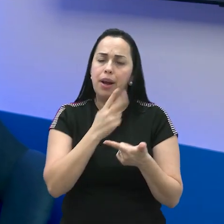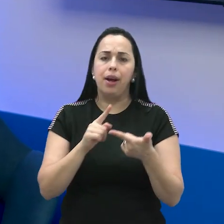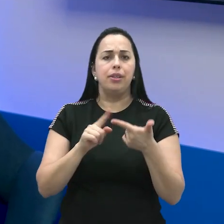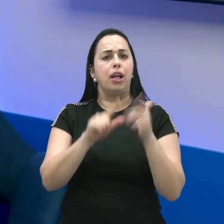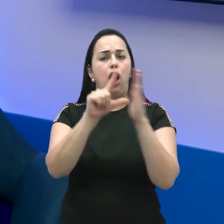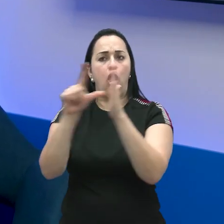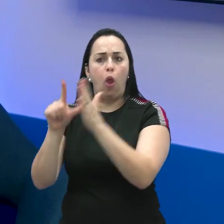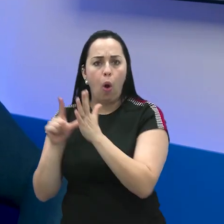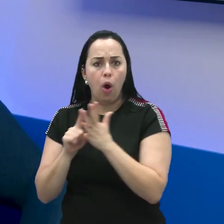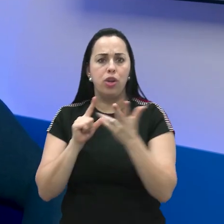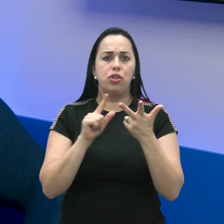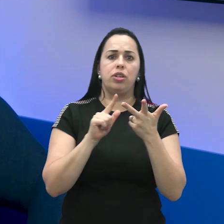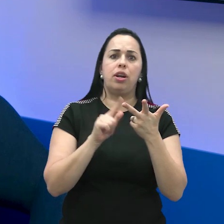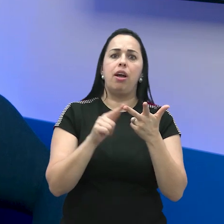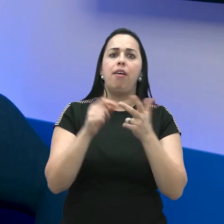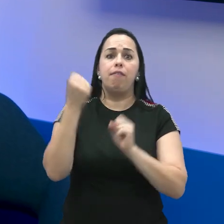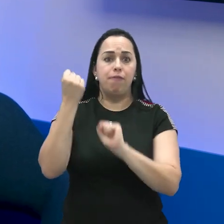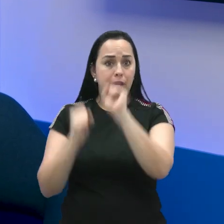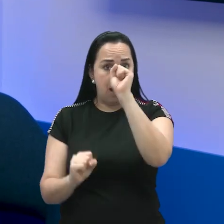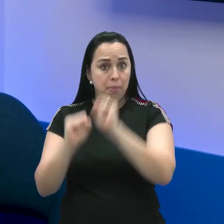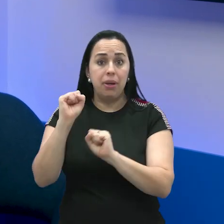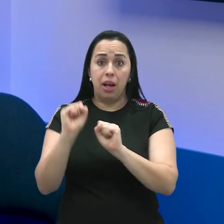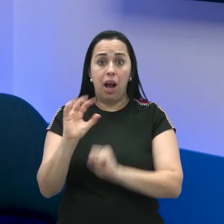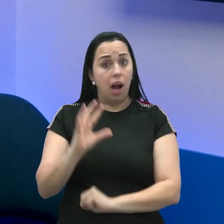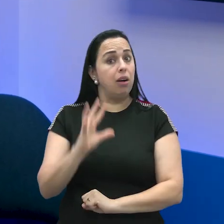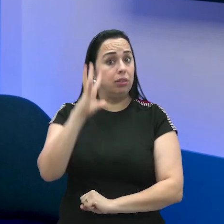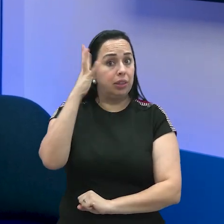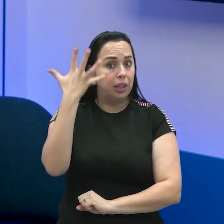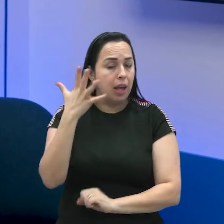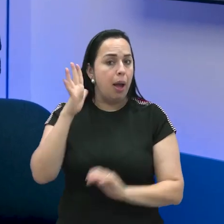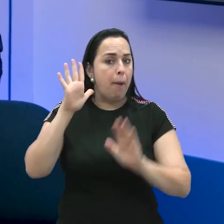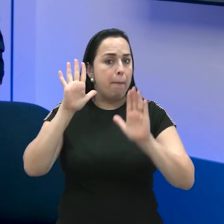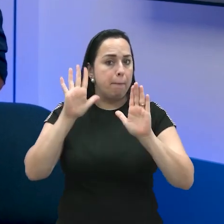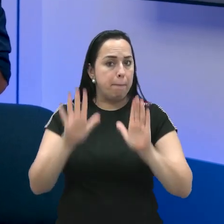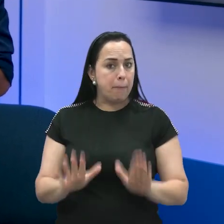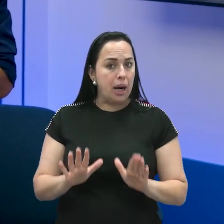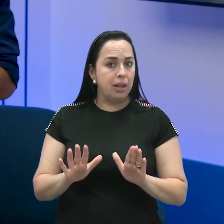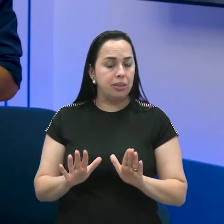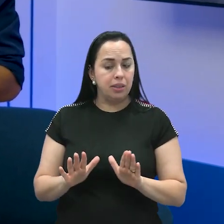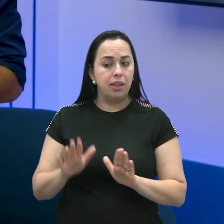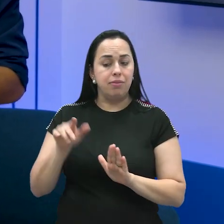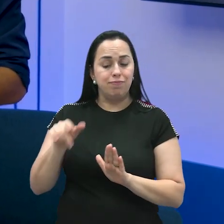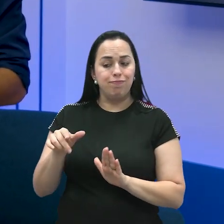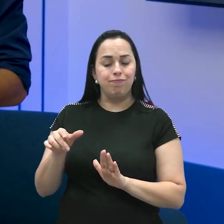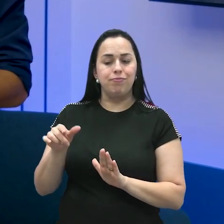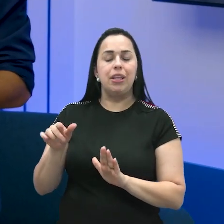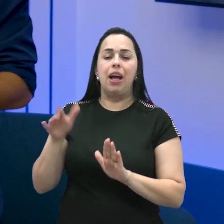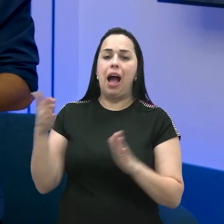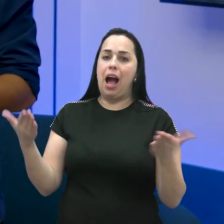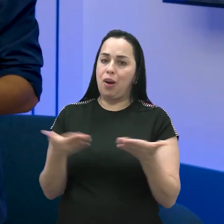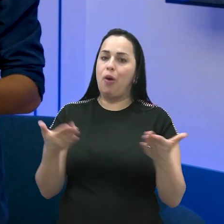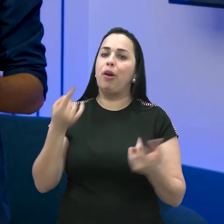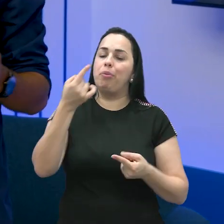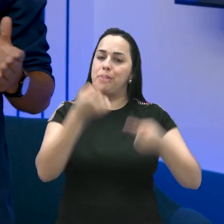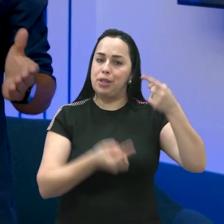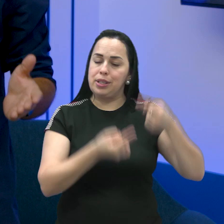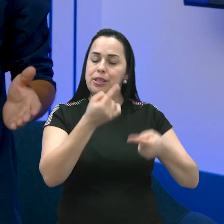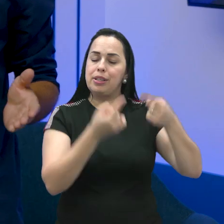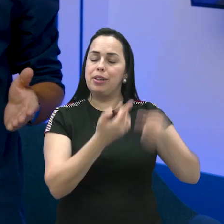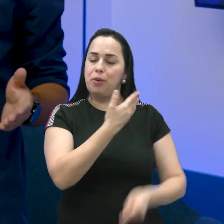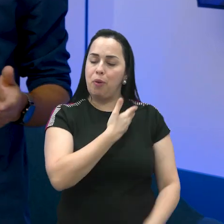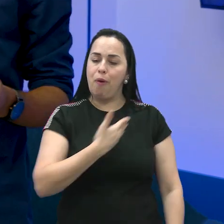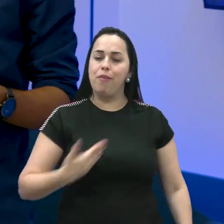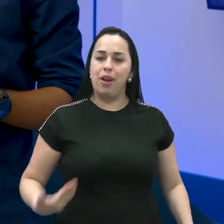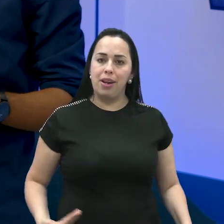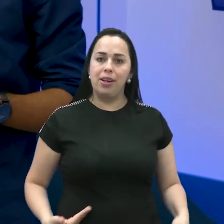comércios, fábricas, tudo gira em torno dessa rotina. Mas a continuidade desse formato virou discussão entre as autoridades